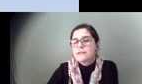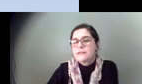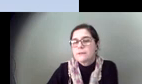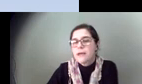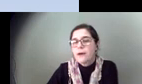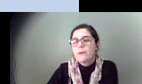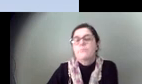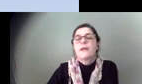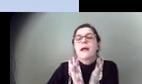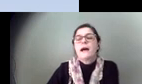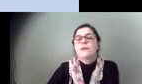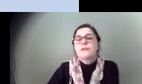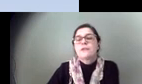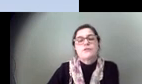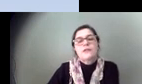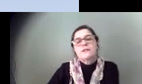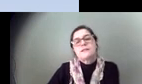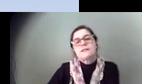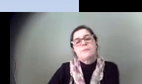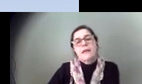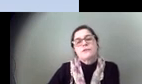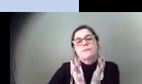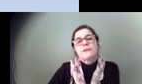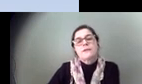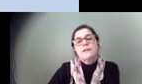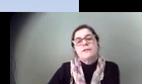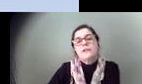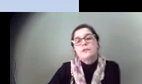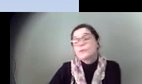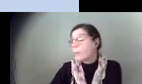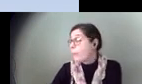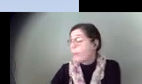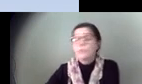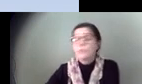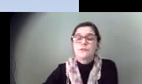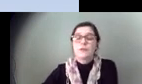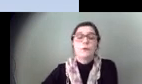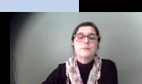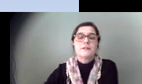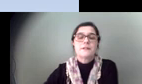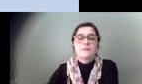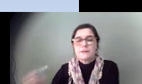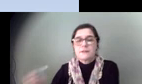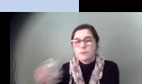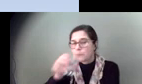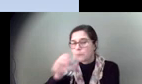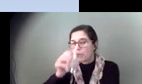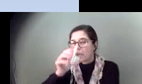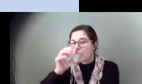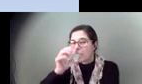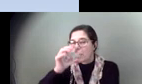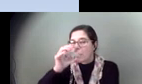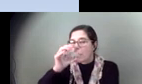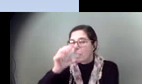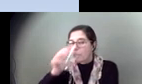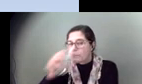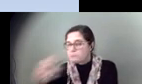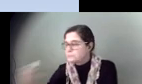foco da observação da aula, anotar os diferentes aspectos definidos como pontos de observação.